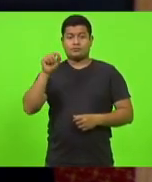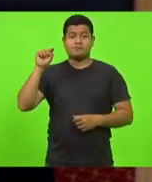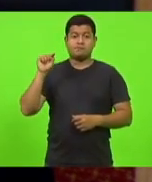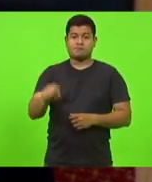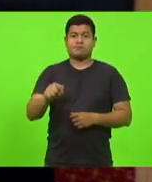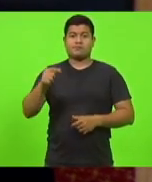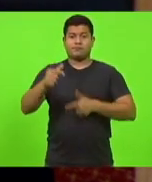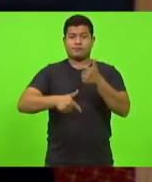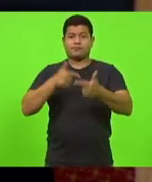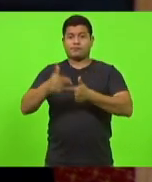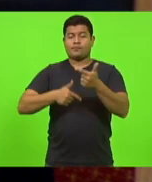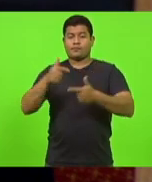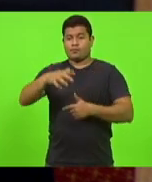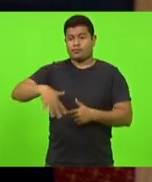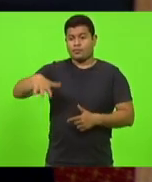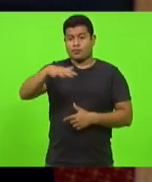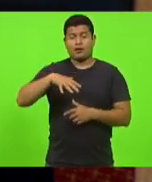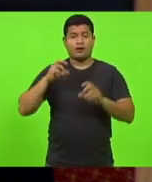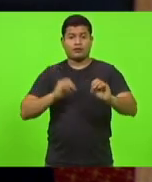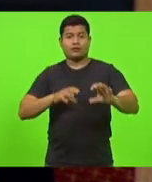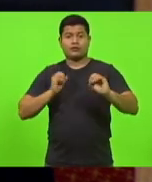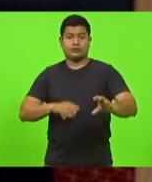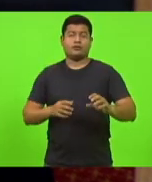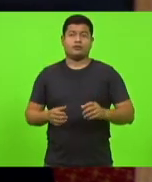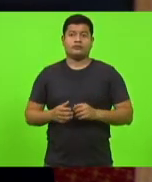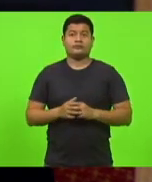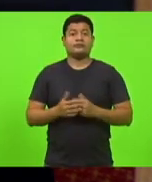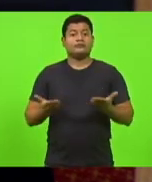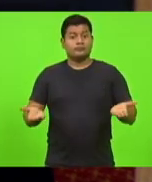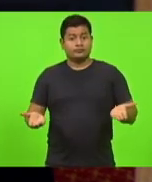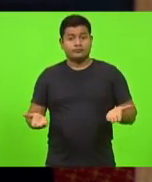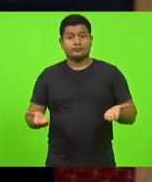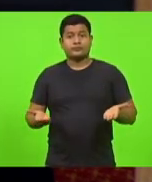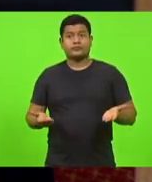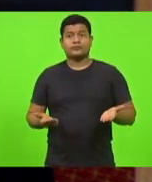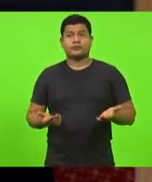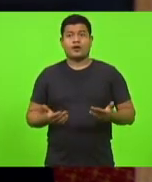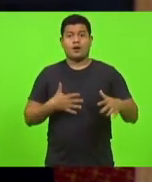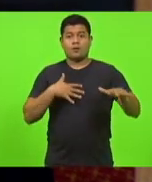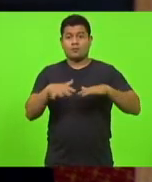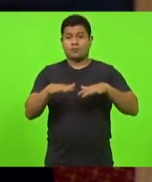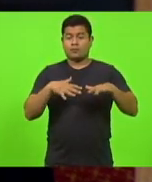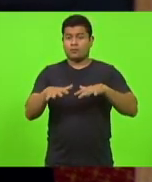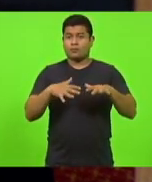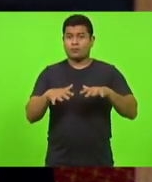estão na educação. Então, assim, qualquer movimento de